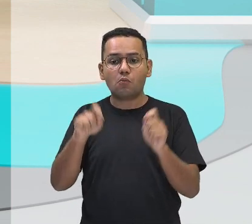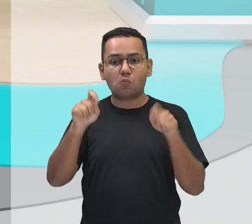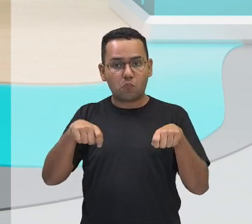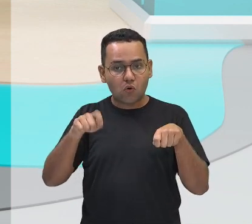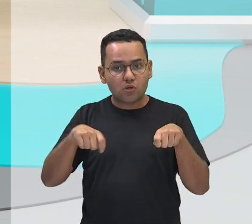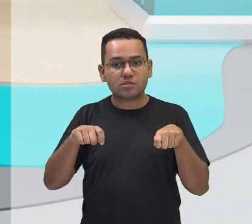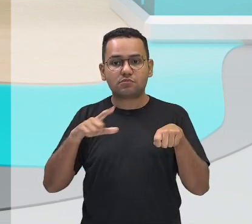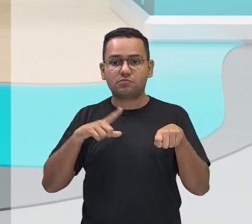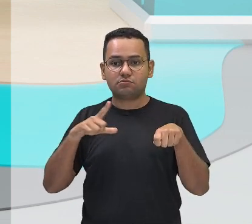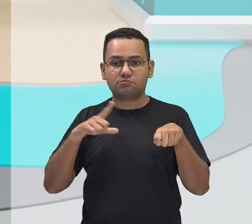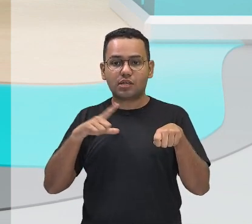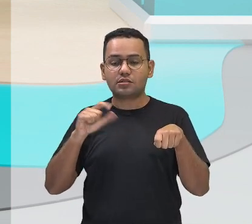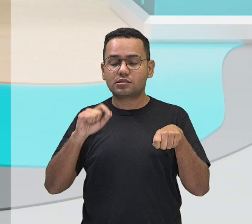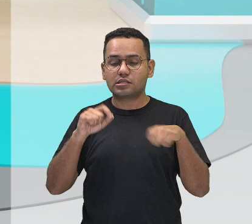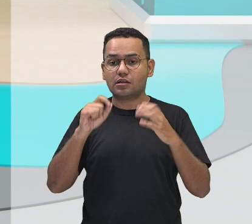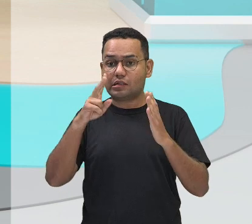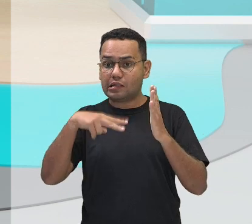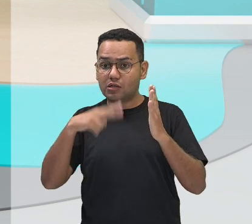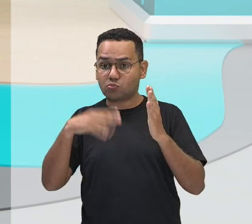diferença, né, na hora de você